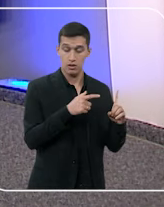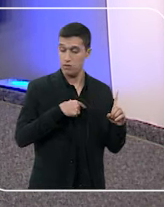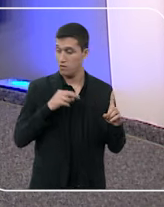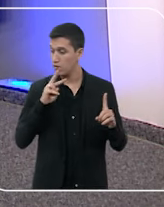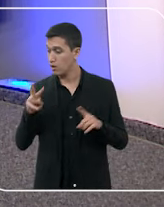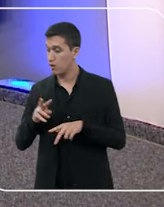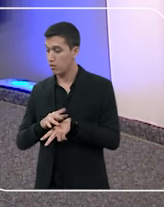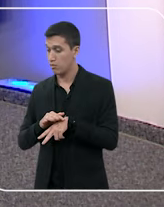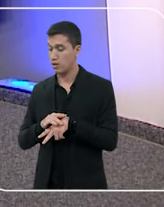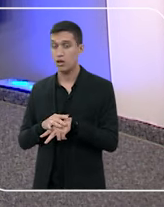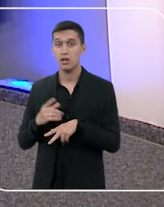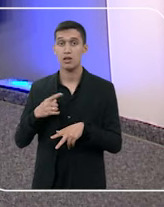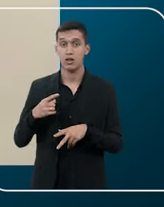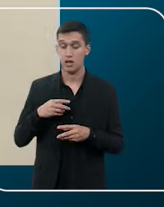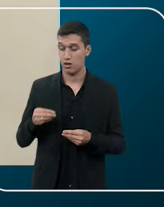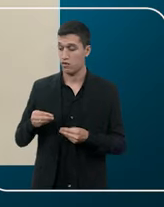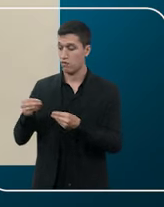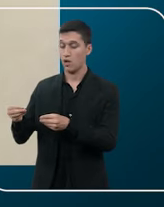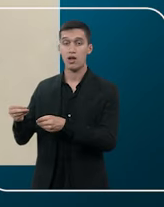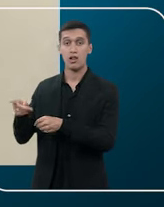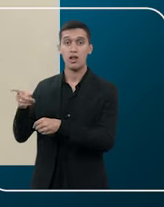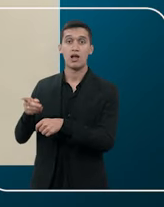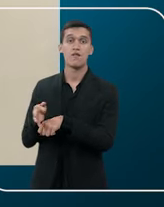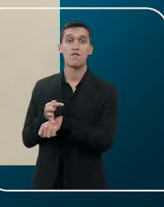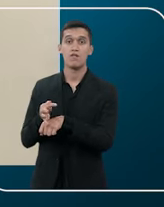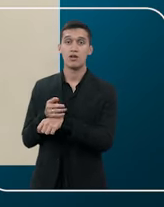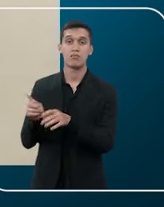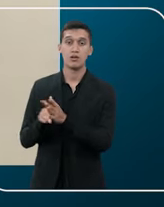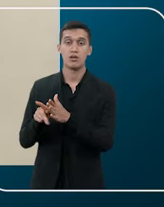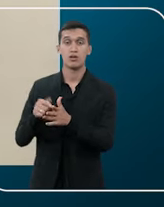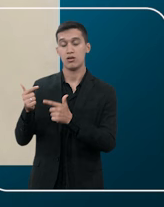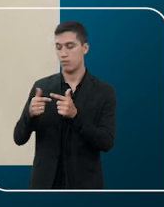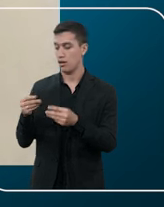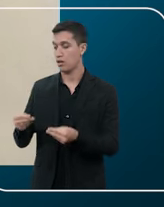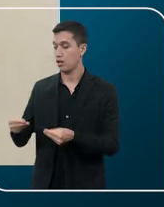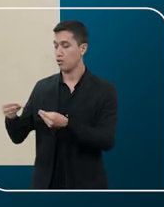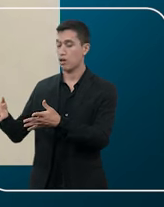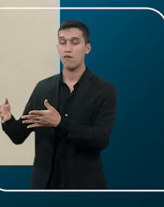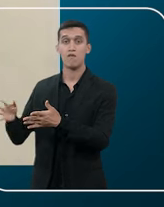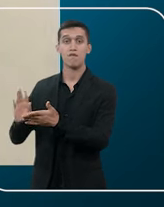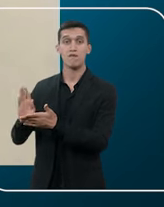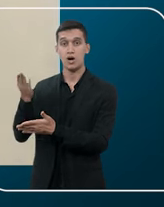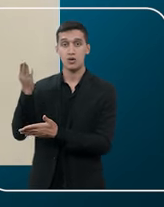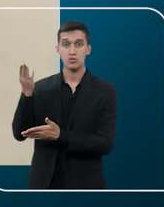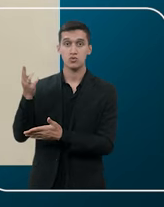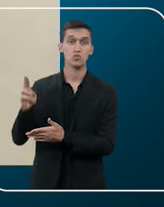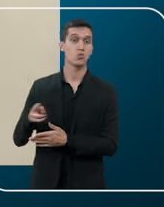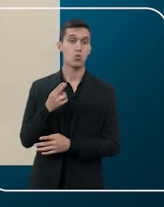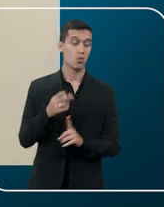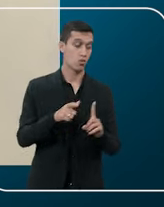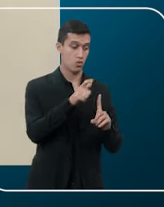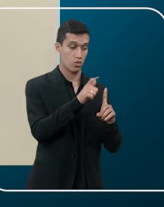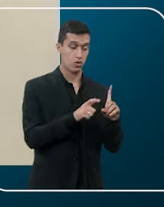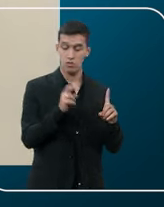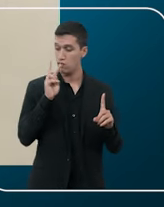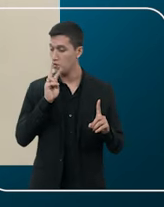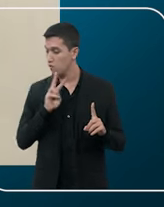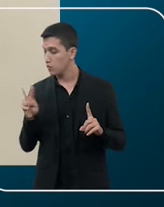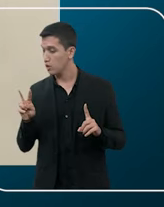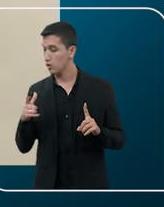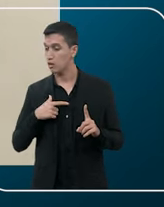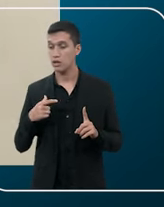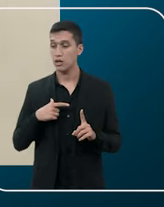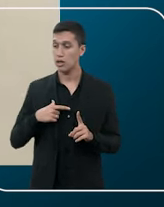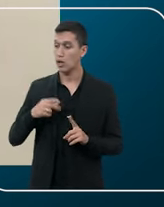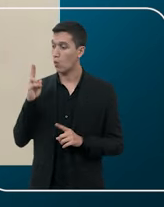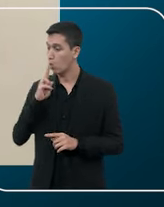não comunicar um crime que ele tenha tomado ciência, omitir socorro, fazer compra e venda